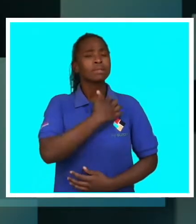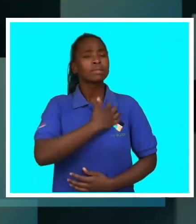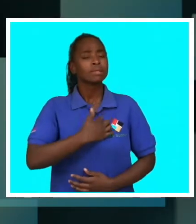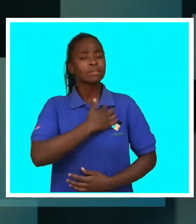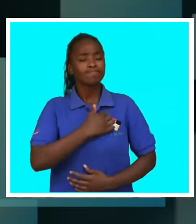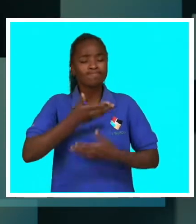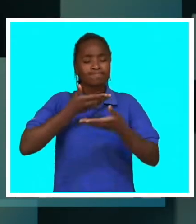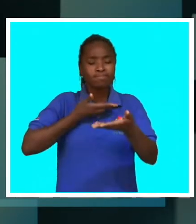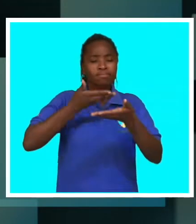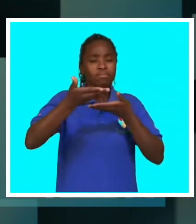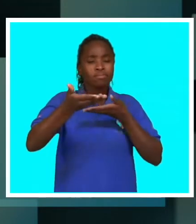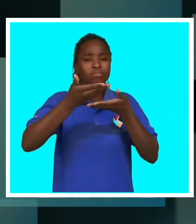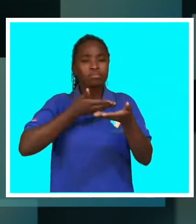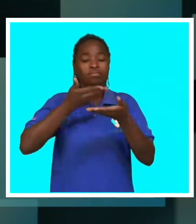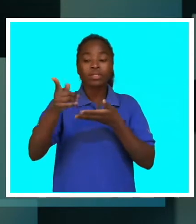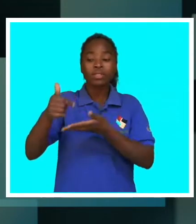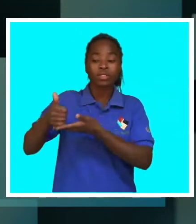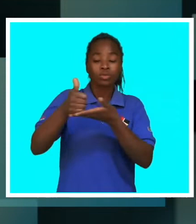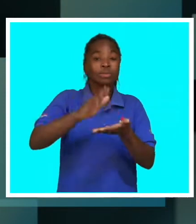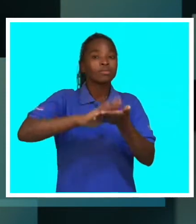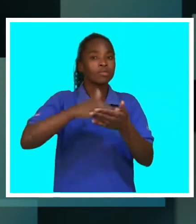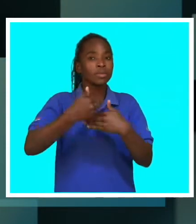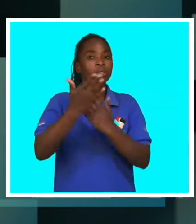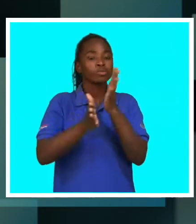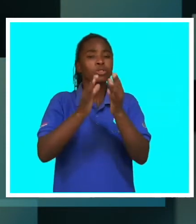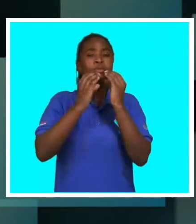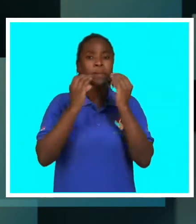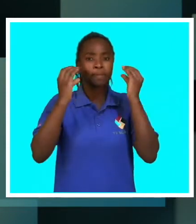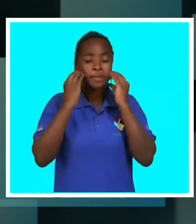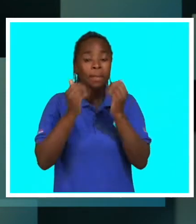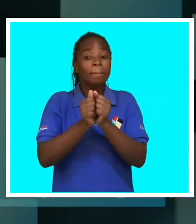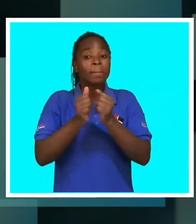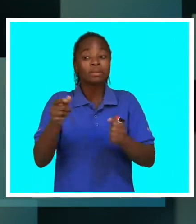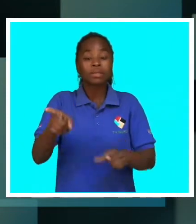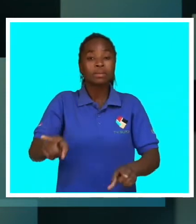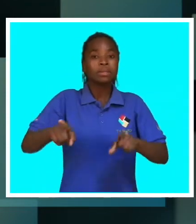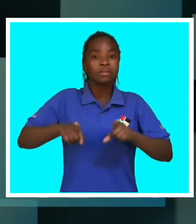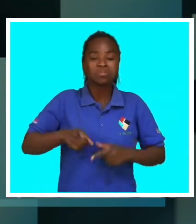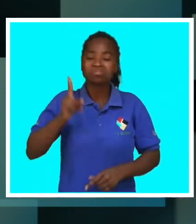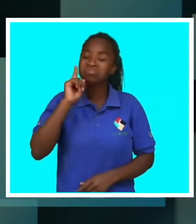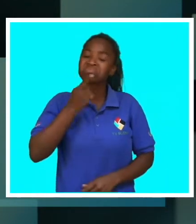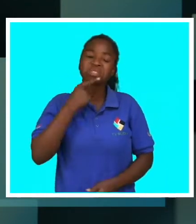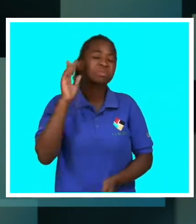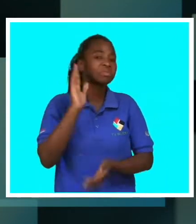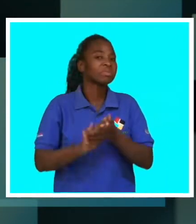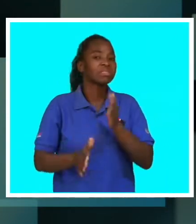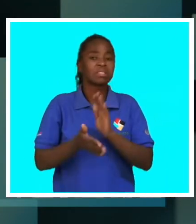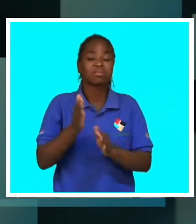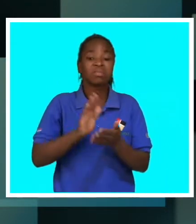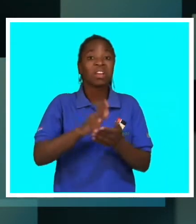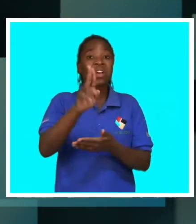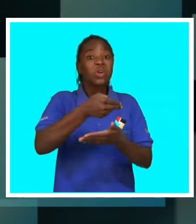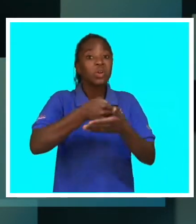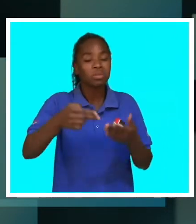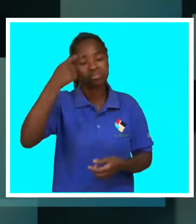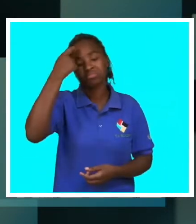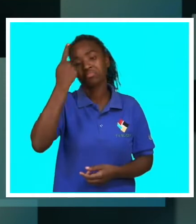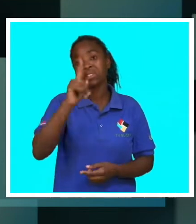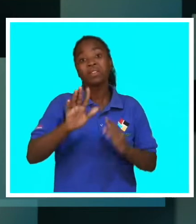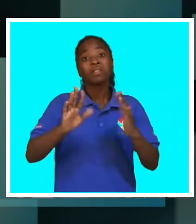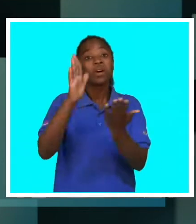Tentamos conversar com o menor com a ajuda de um intérprete de língua de sinais moçambicana, mas não foi possível obter